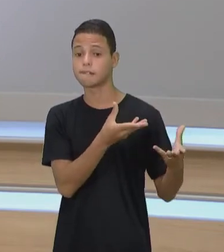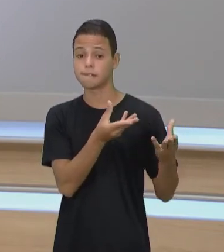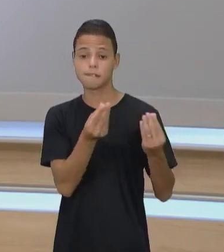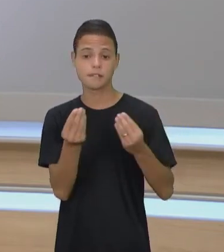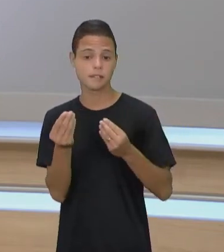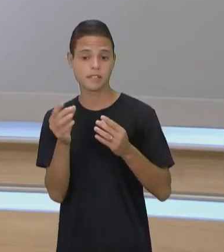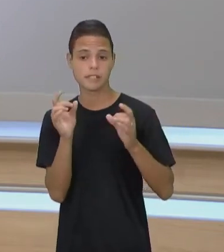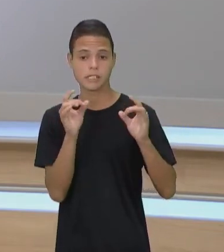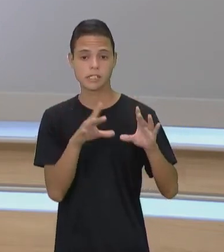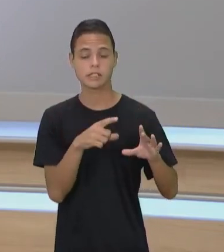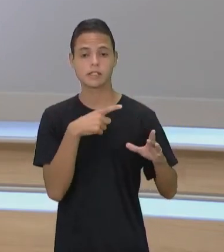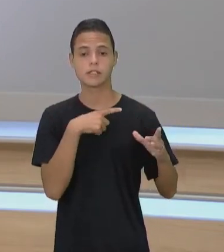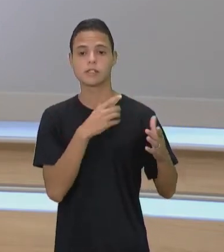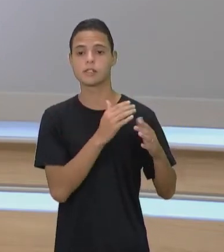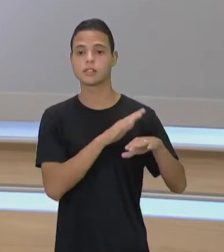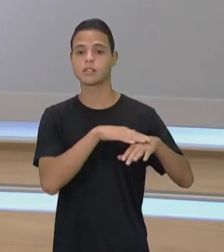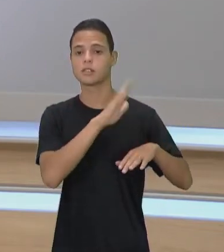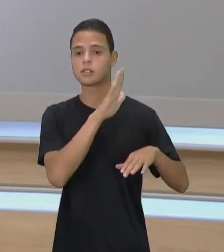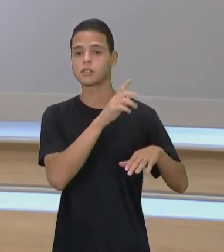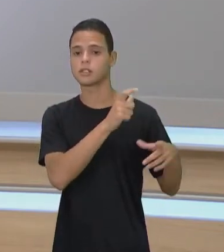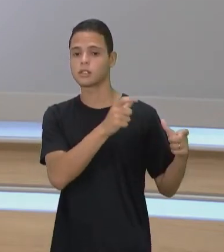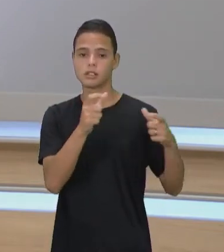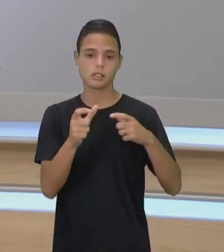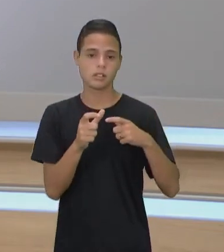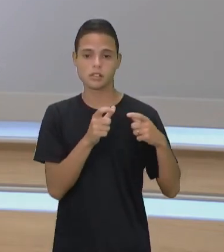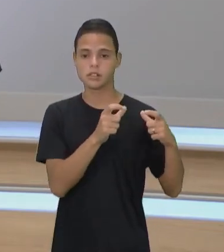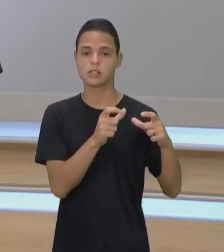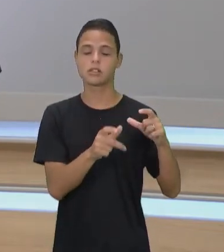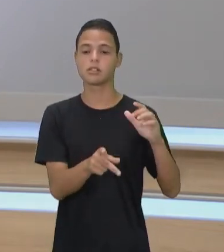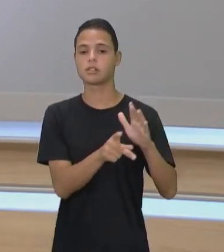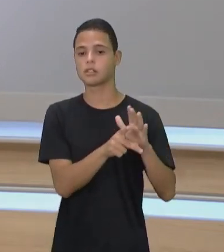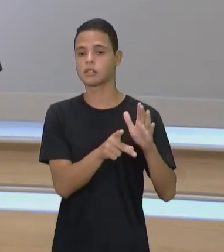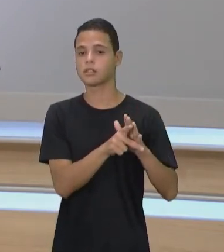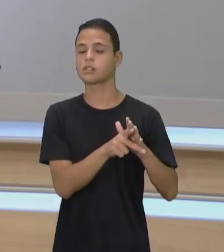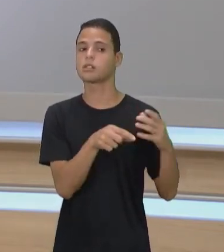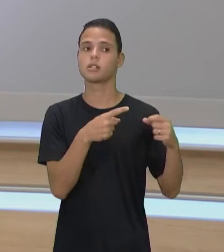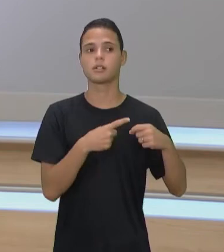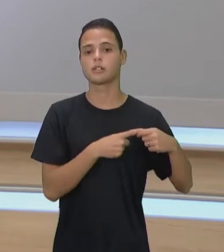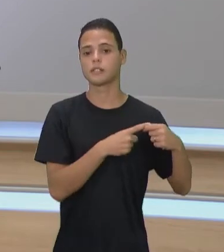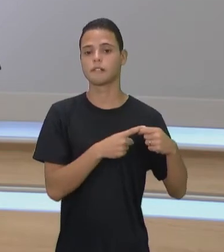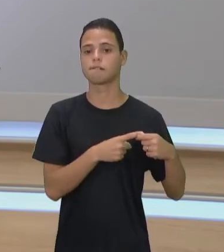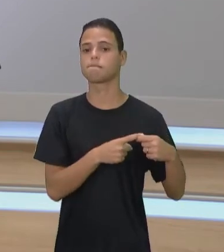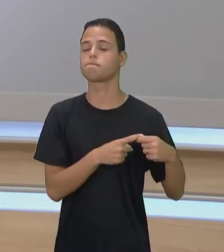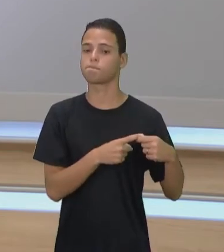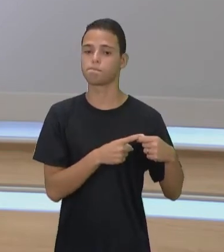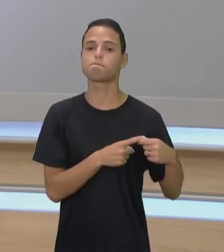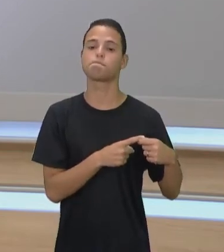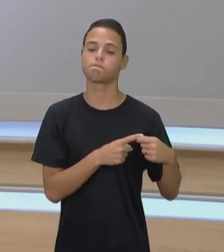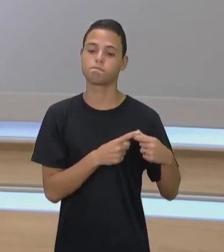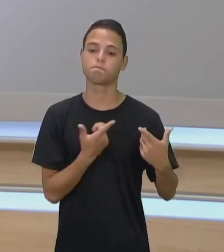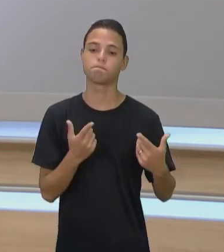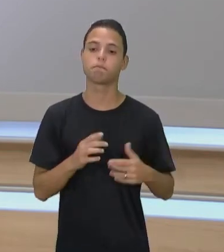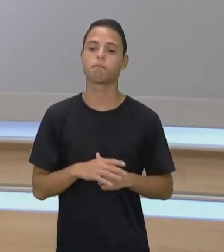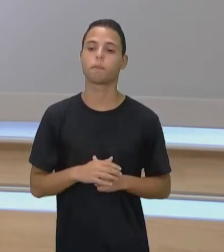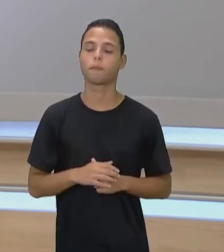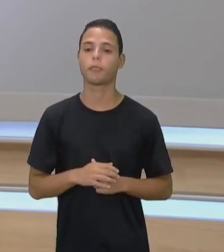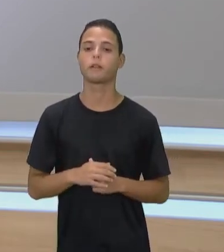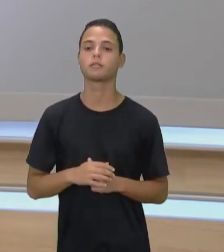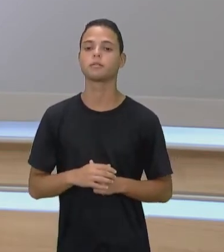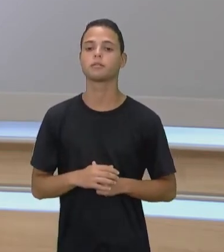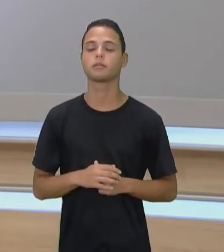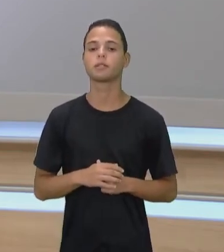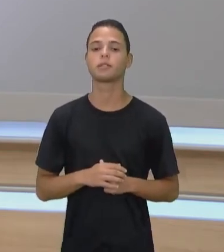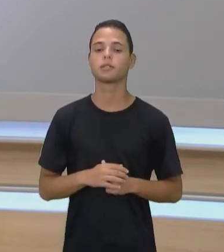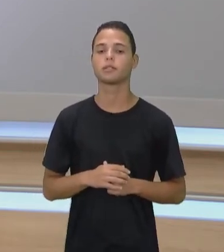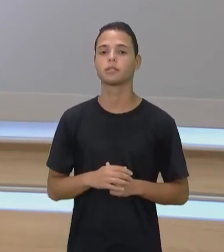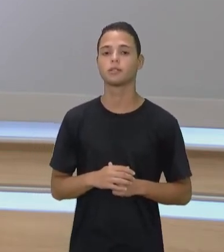produz, vai ter mais aterros sanitários do que cidades. Exatamente. Né? Porque vai chegando num ponto onde não tem mais o que fazer. Mas, enquanto